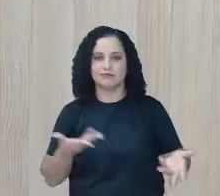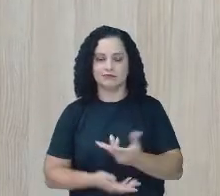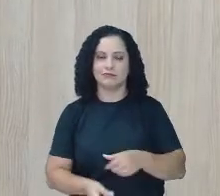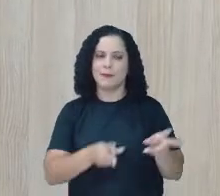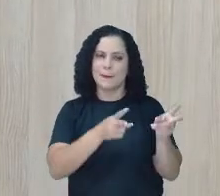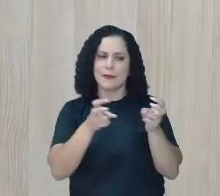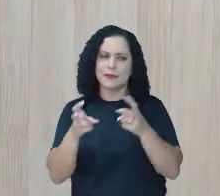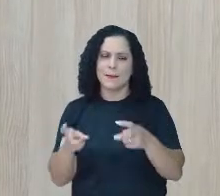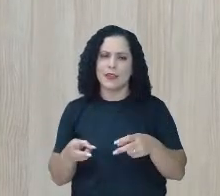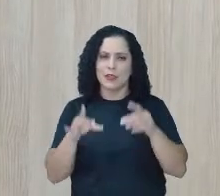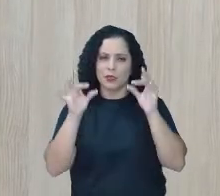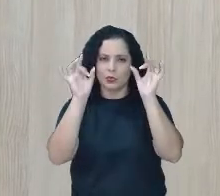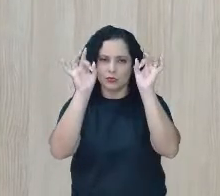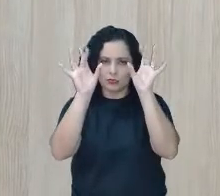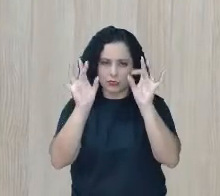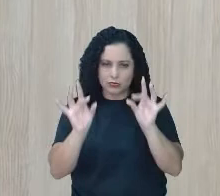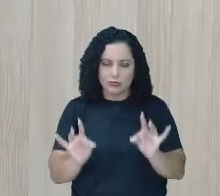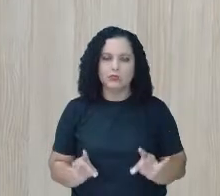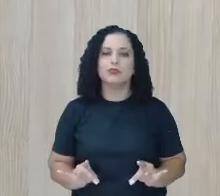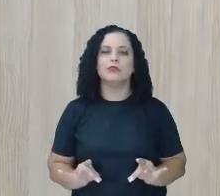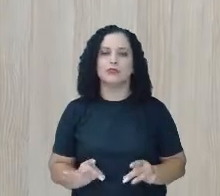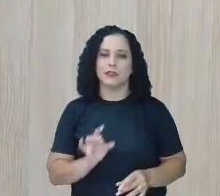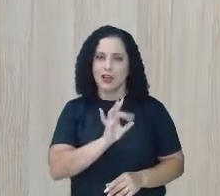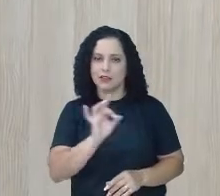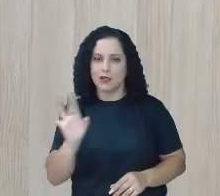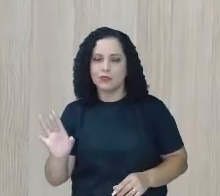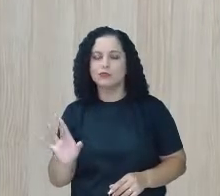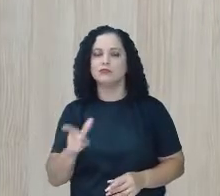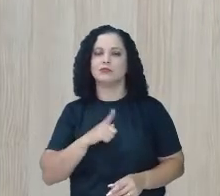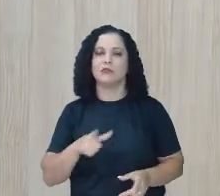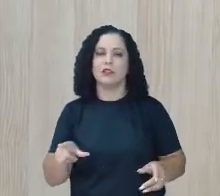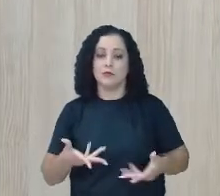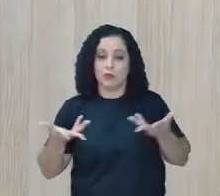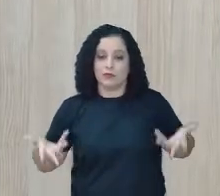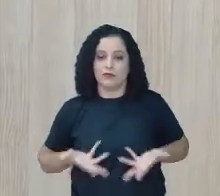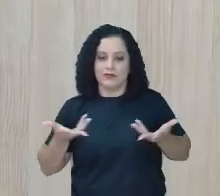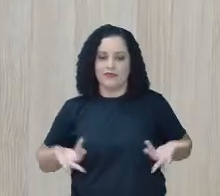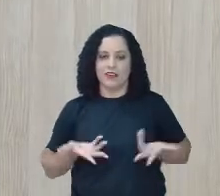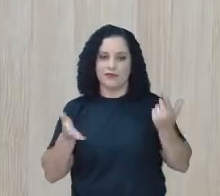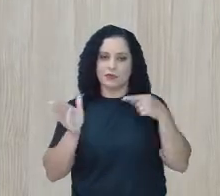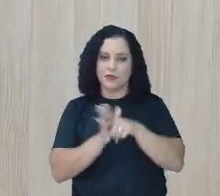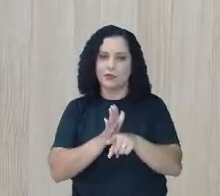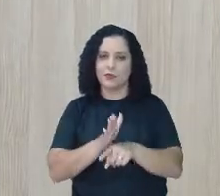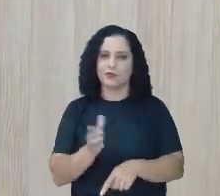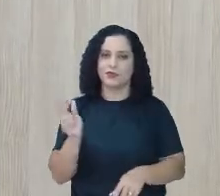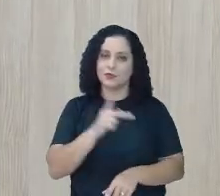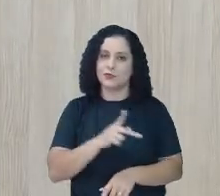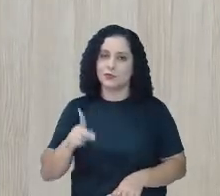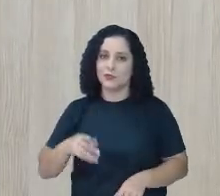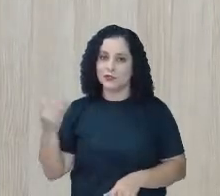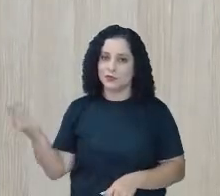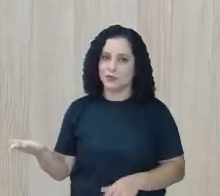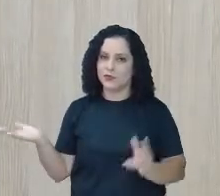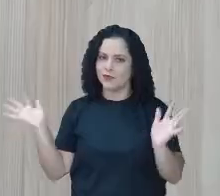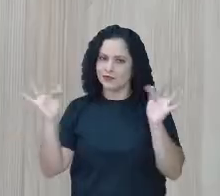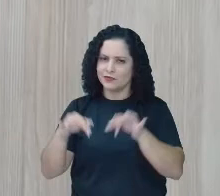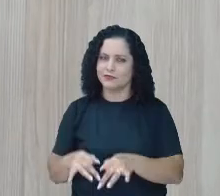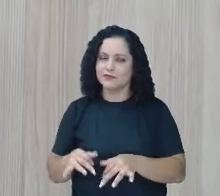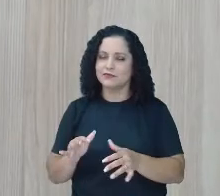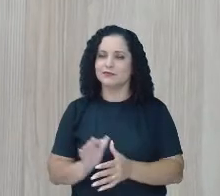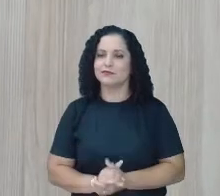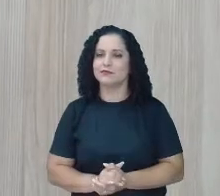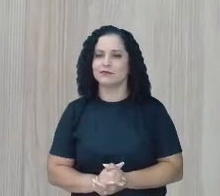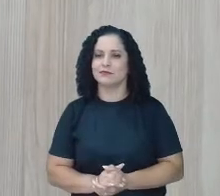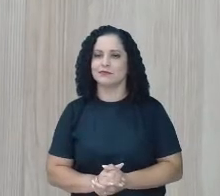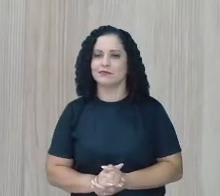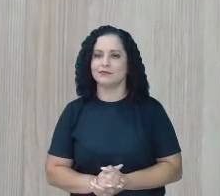os elementos que a gente utiliza como base e provocando essas perguntas. Eu estou achando o máximo. Professor Pedro, seus comentários. Isso mesmo, gente.